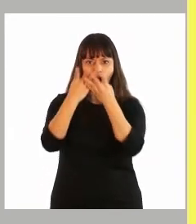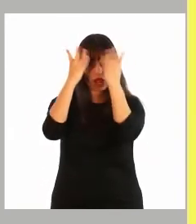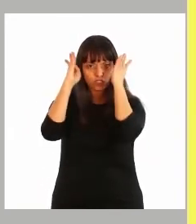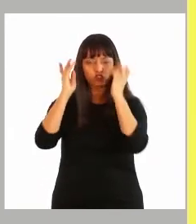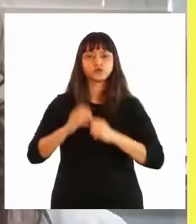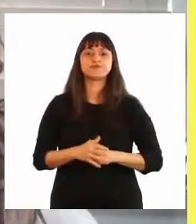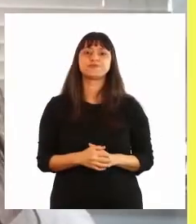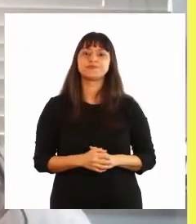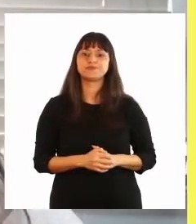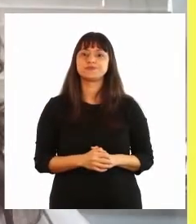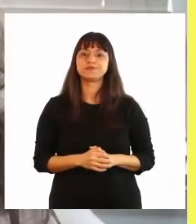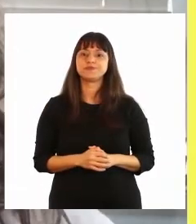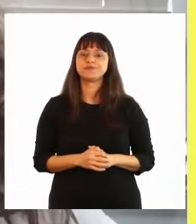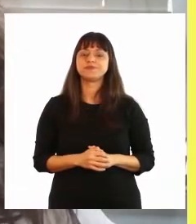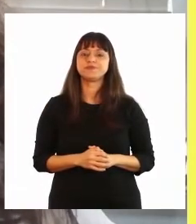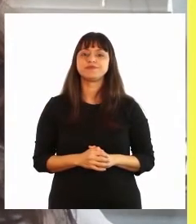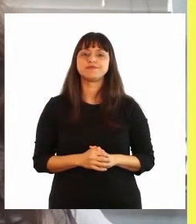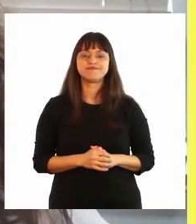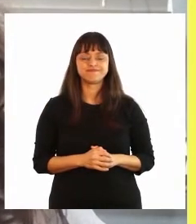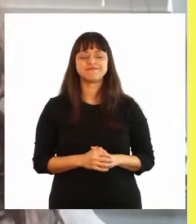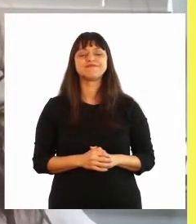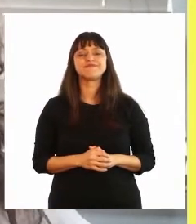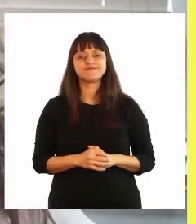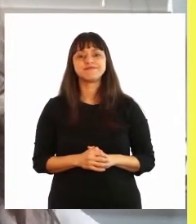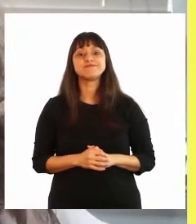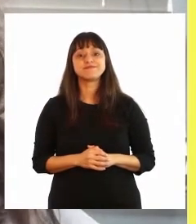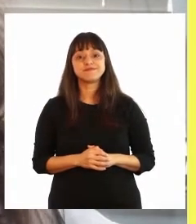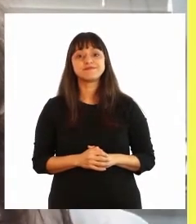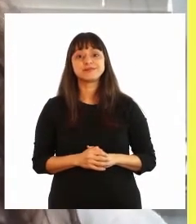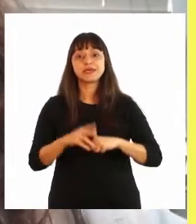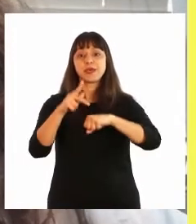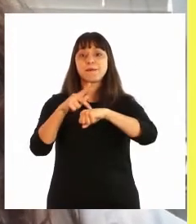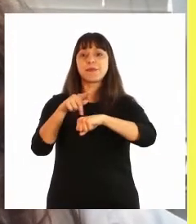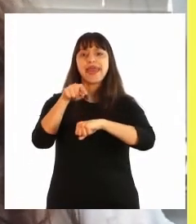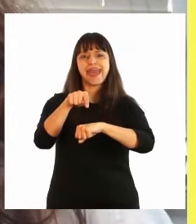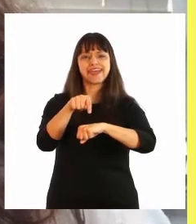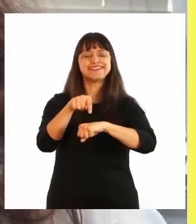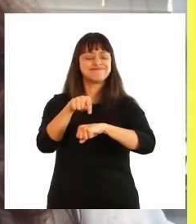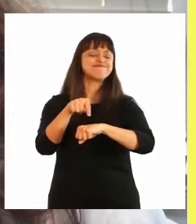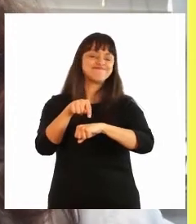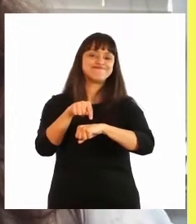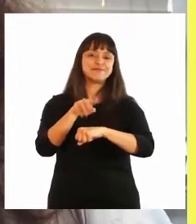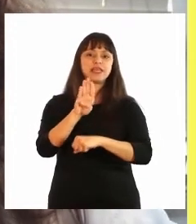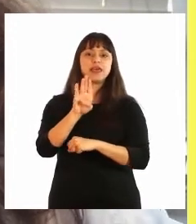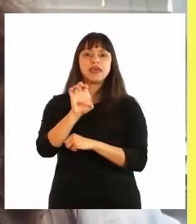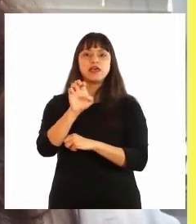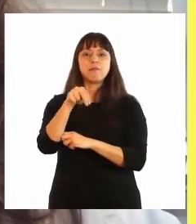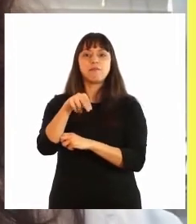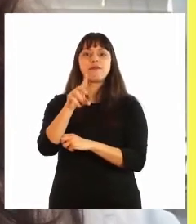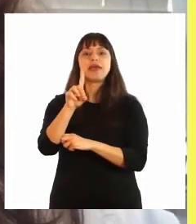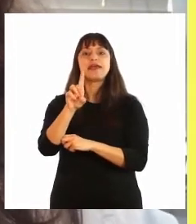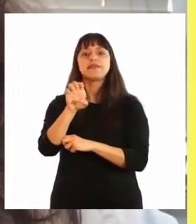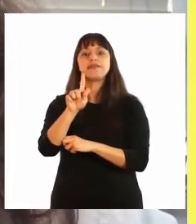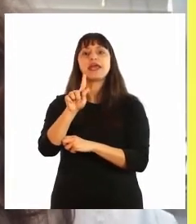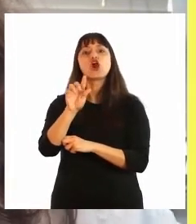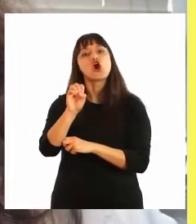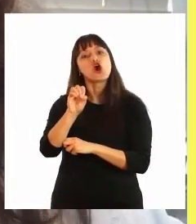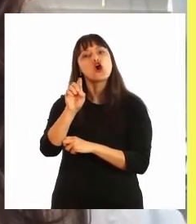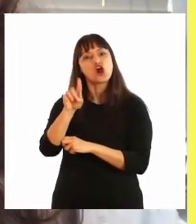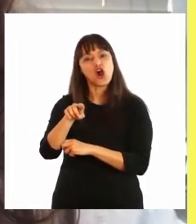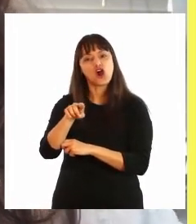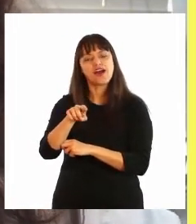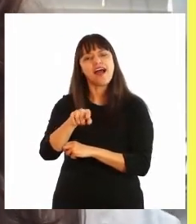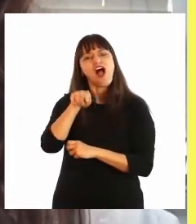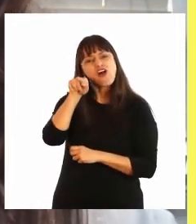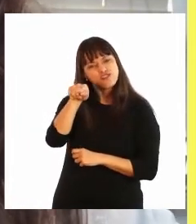o Bendegó, em partes, olha só. O Bendegó, você falou uma palavra ali, que o Bendegó, o meteorito, é um mensageiro. Tem